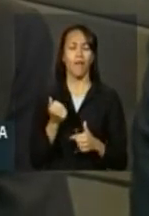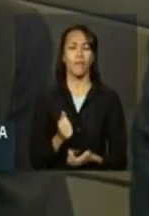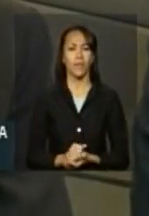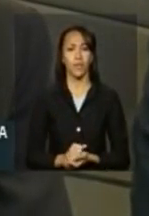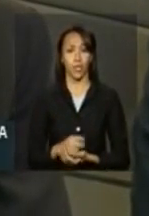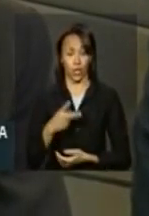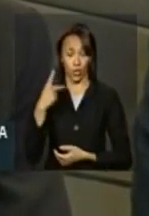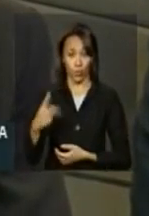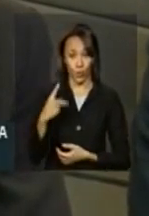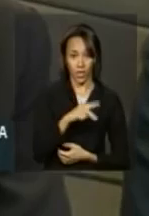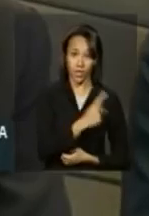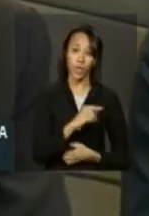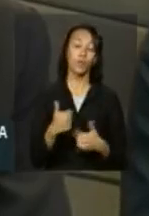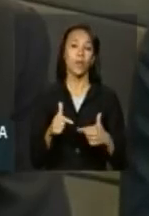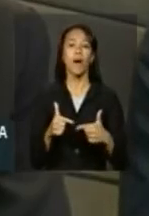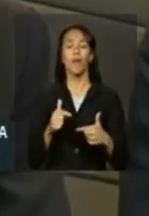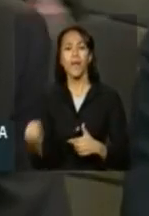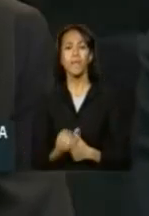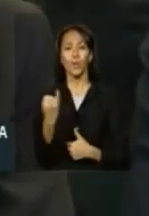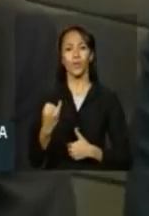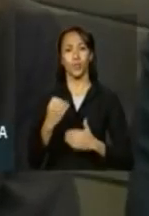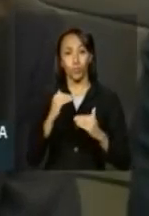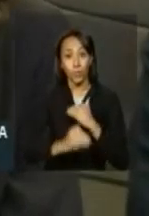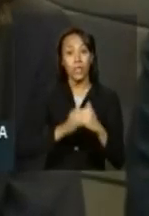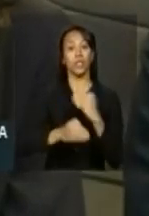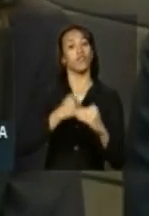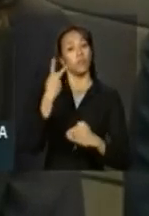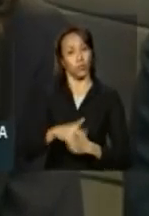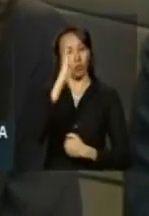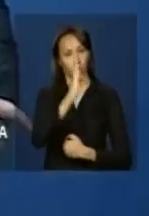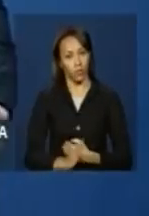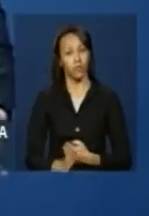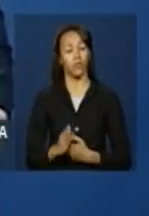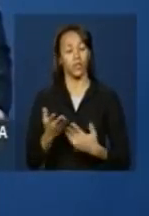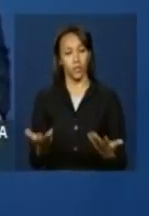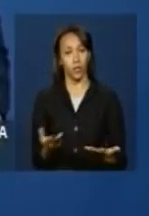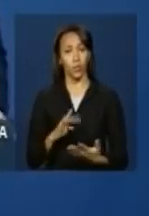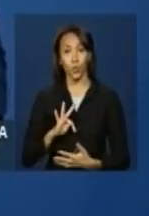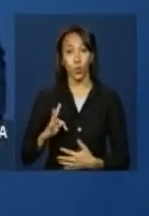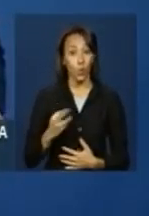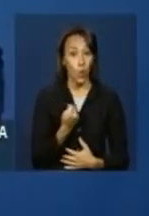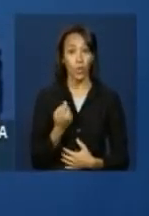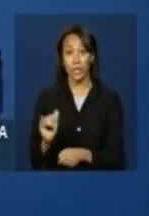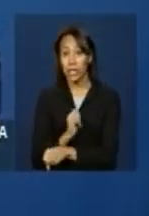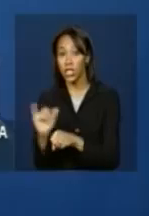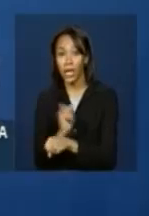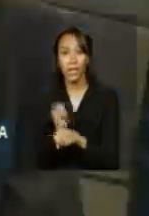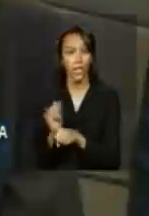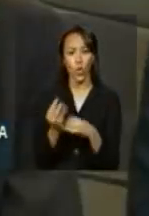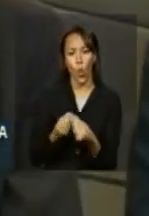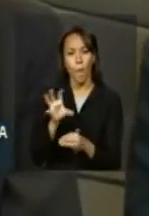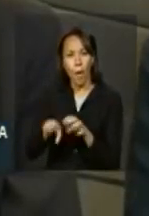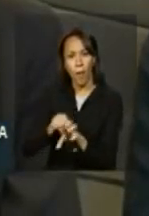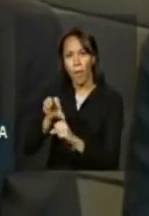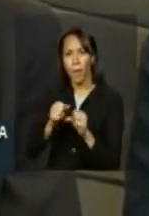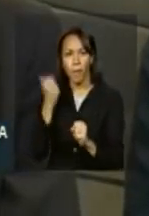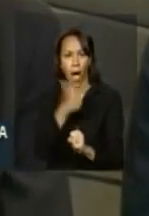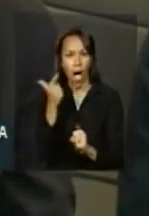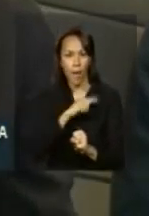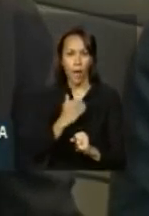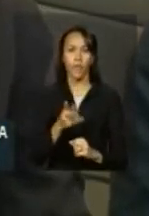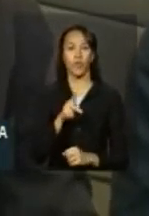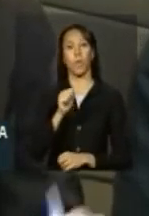do seu trabalho para o crescimento do país e estão adotando todas as medidas para acelerar ainda mais as obras do